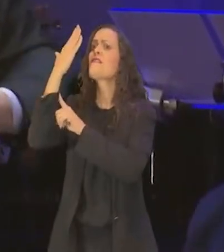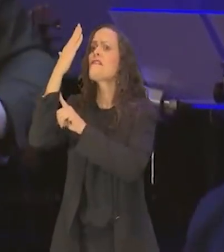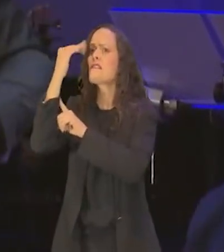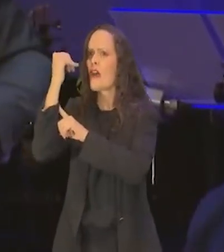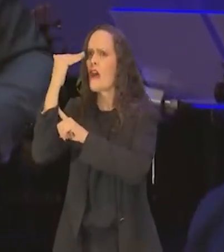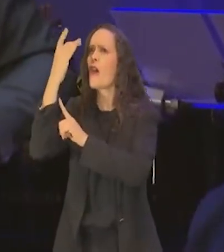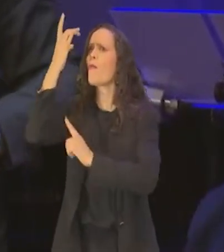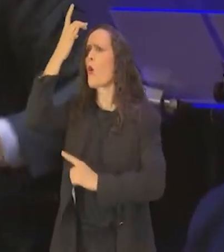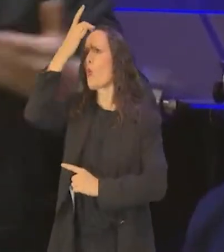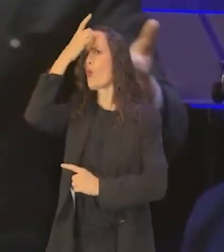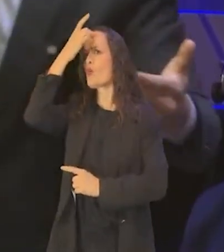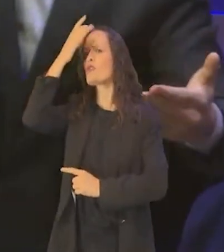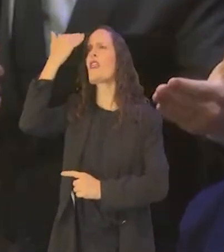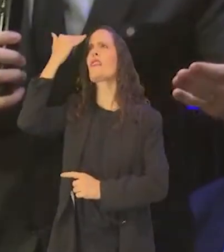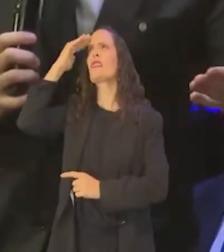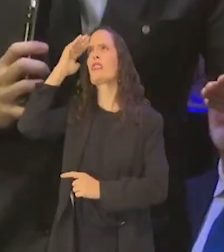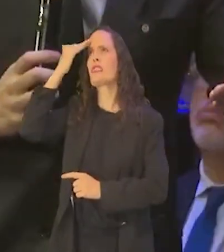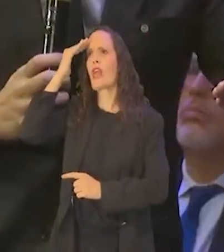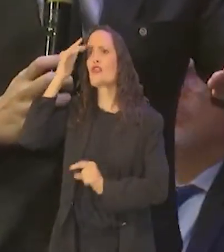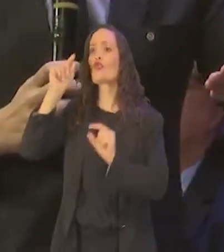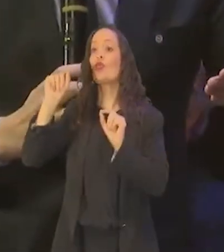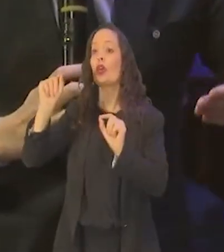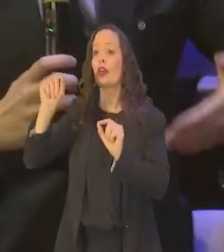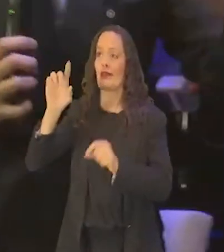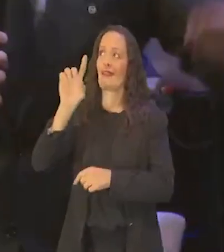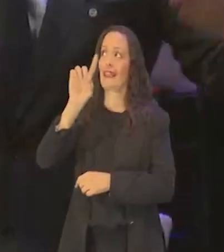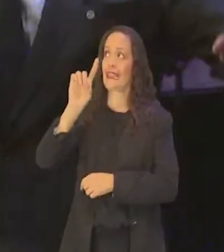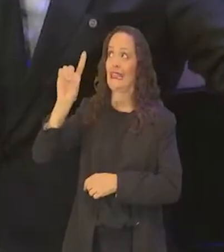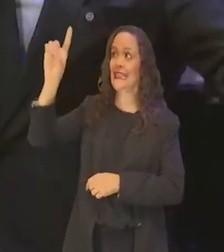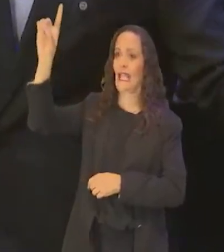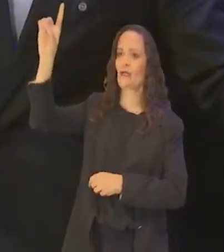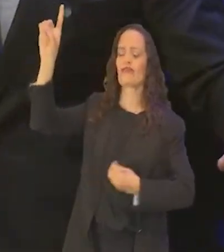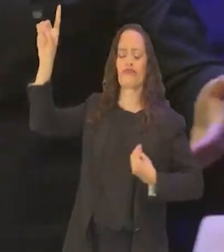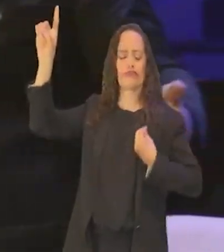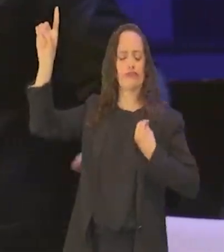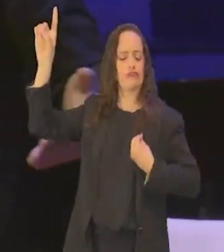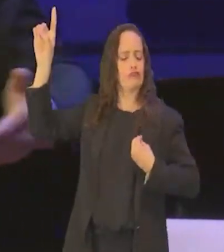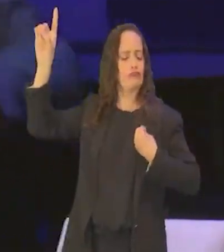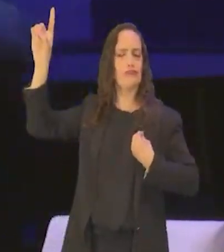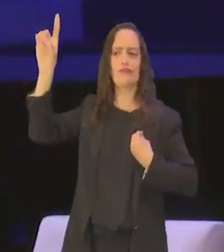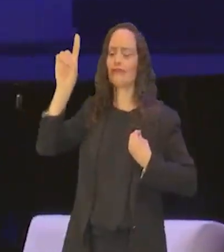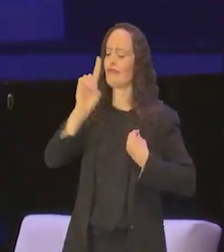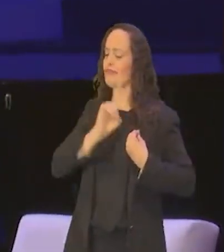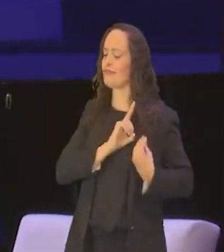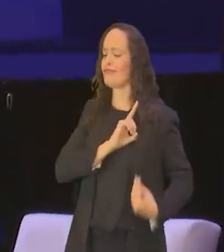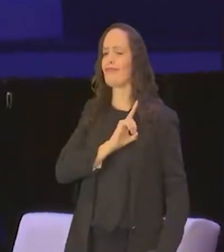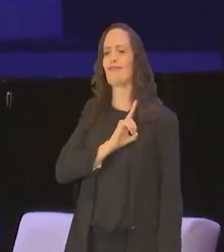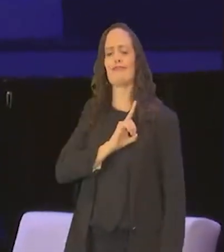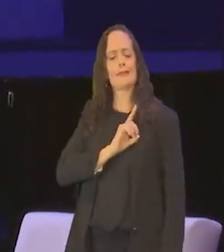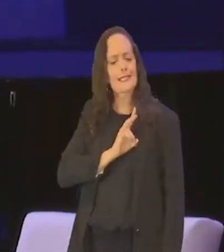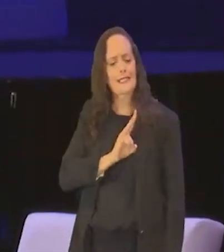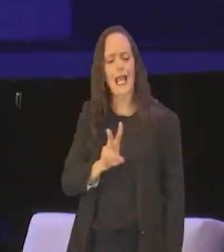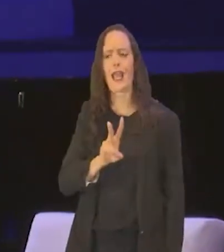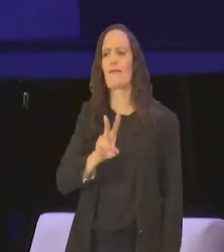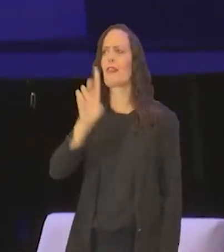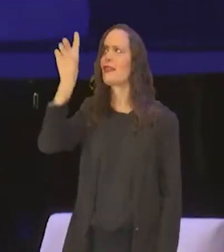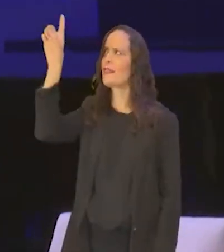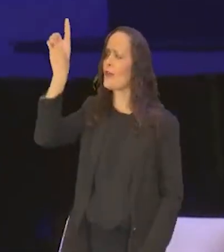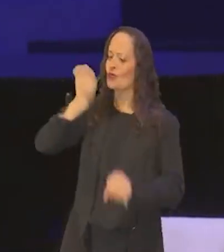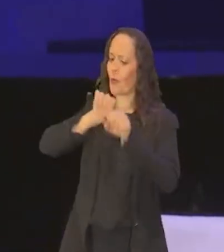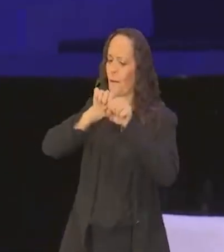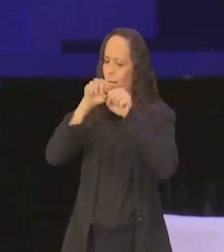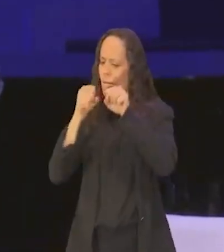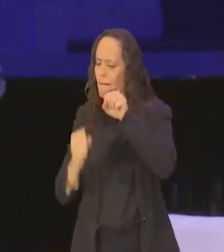consciência, primeiro, que Deus é presente em sua vida, Ele é o seu pastor,